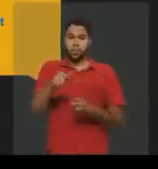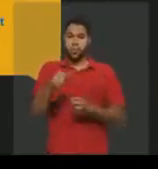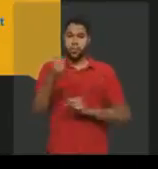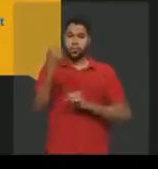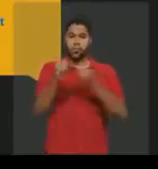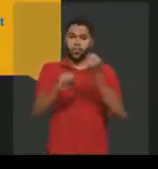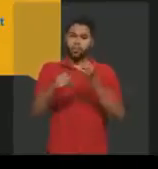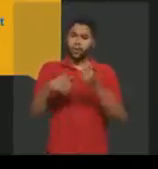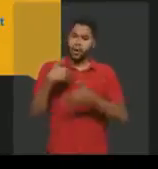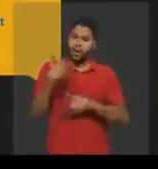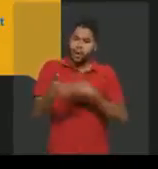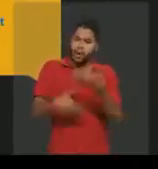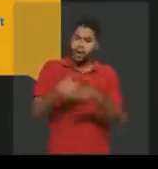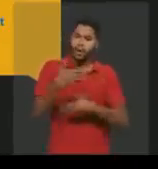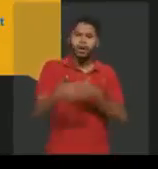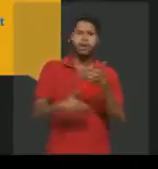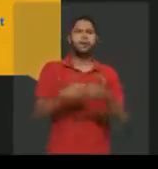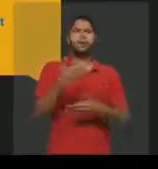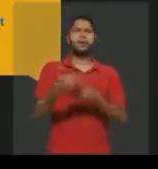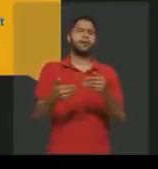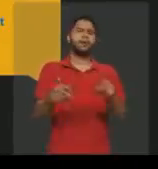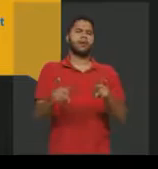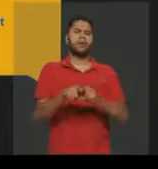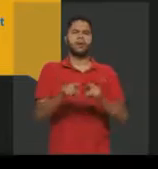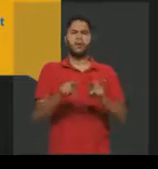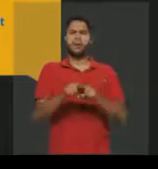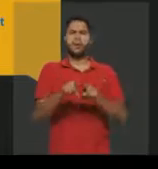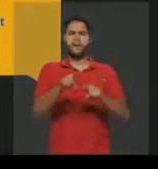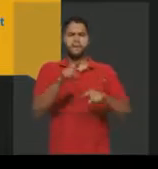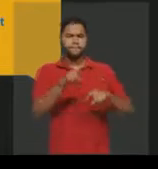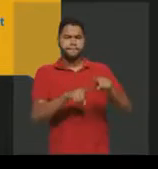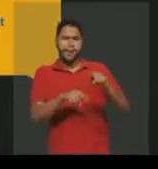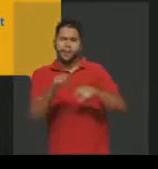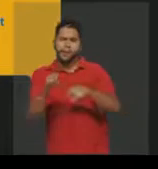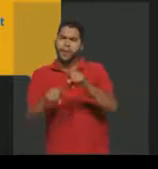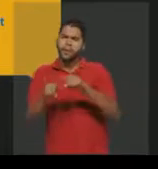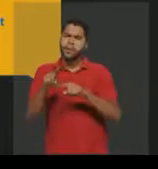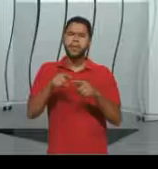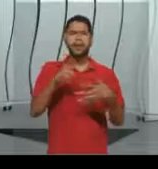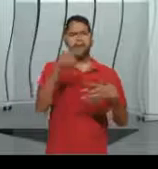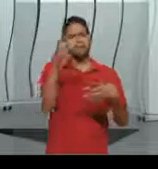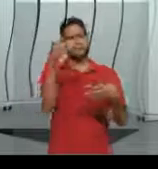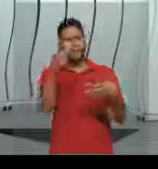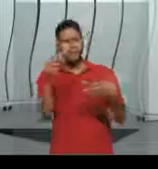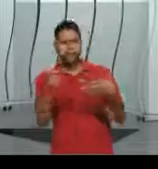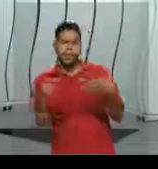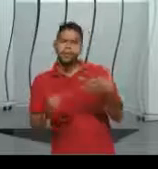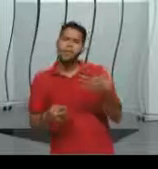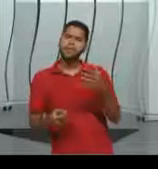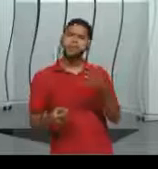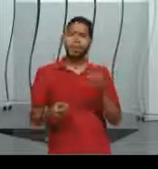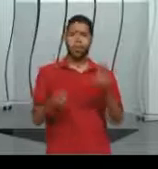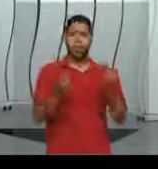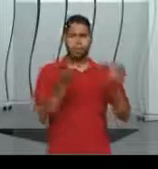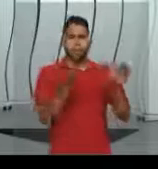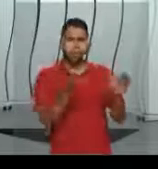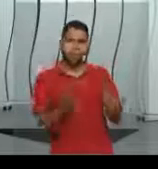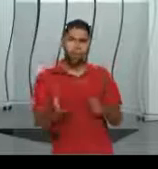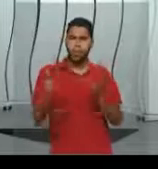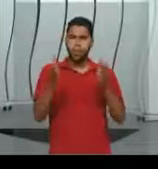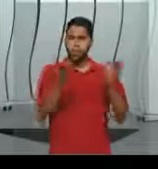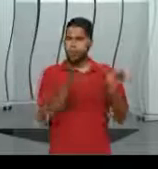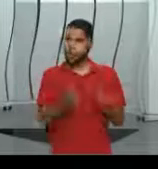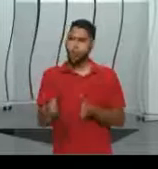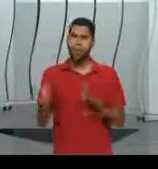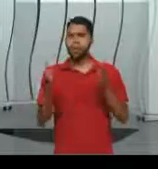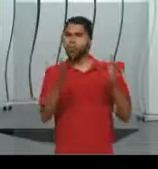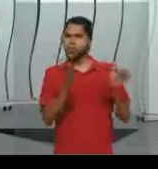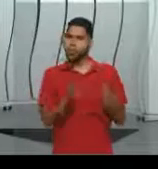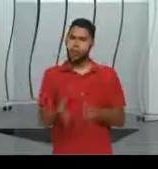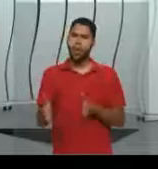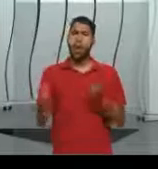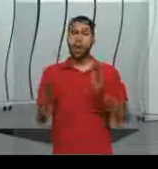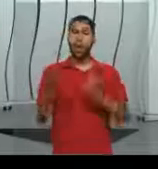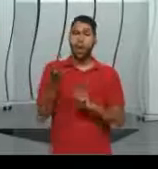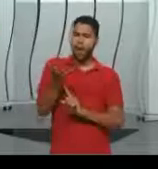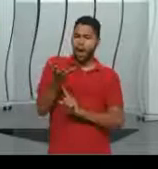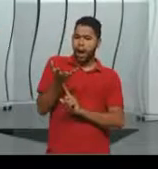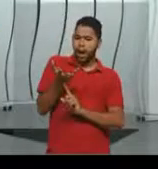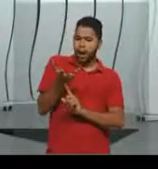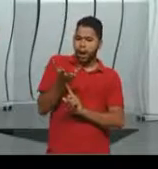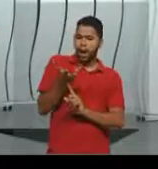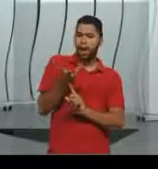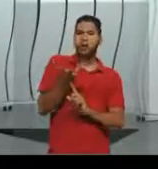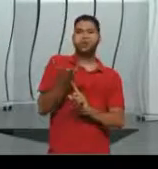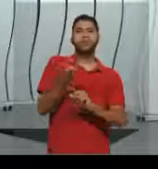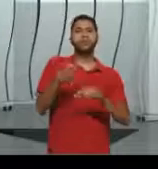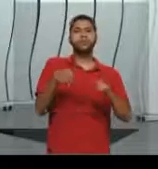industrialmente, muitas máquinas, uma produção em massa de produtos. A arte ela vai